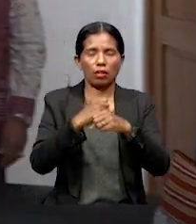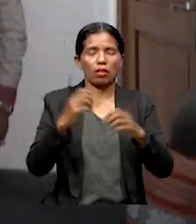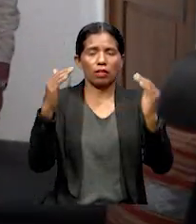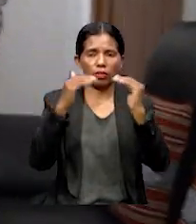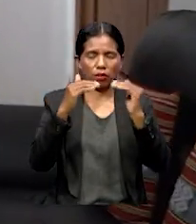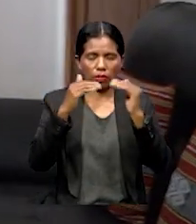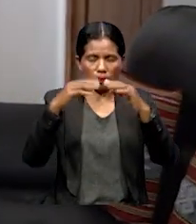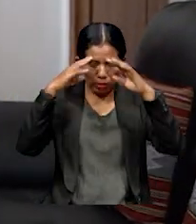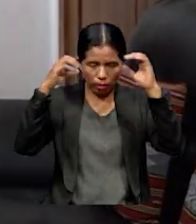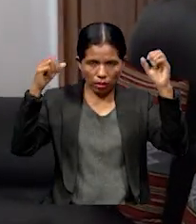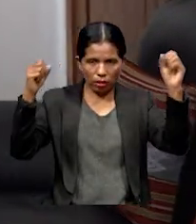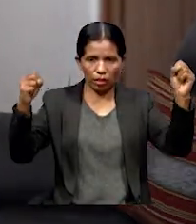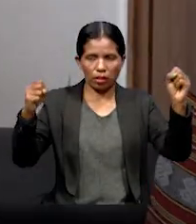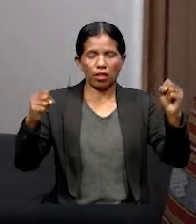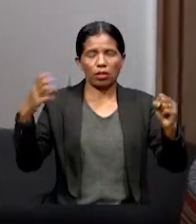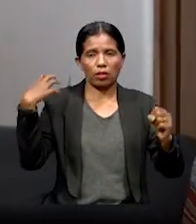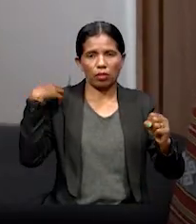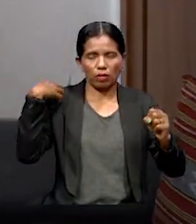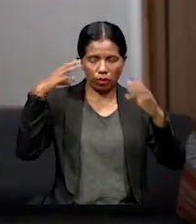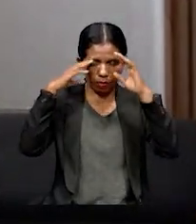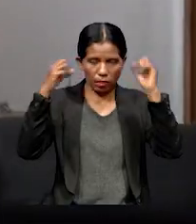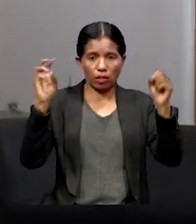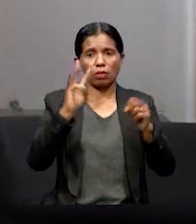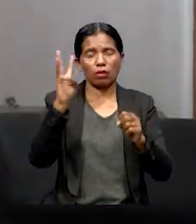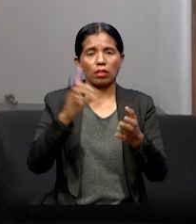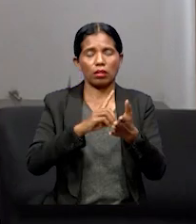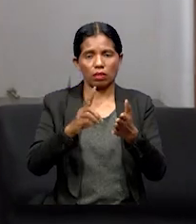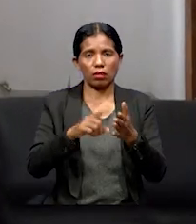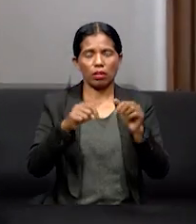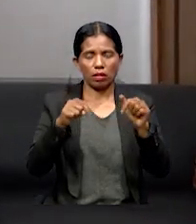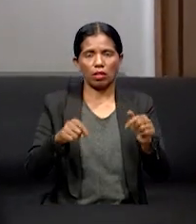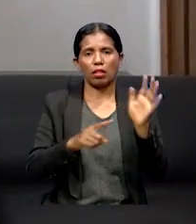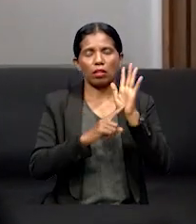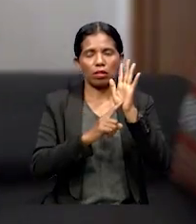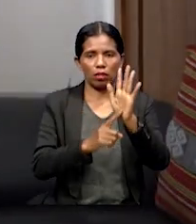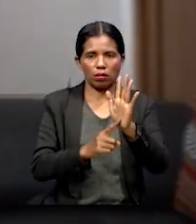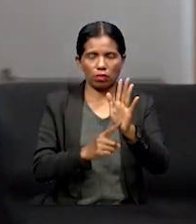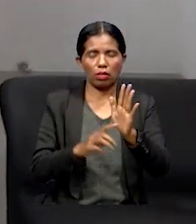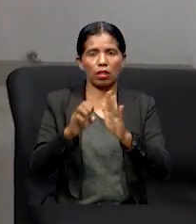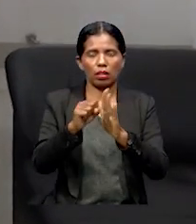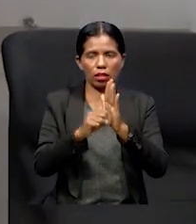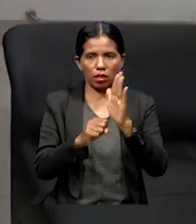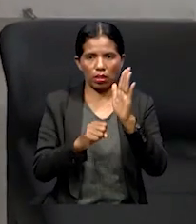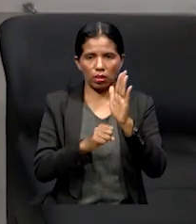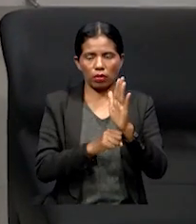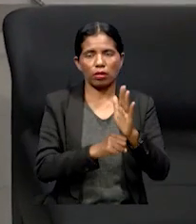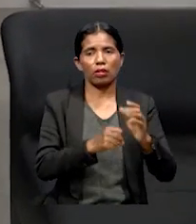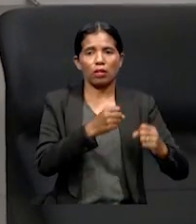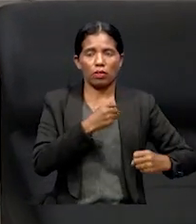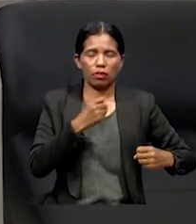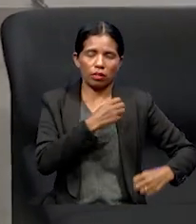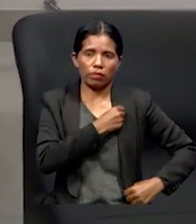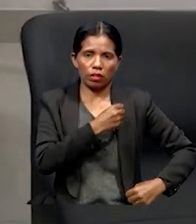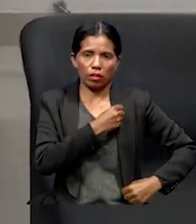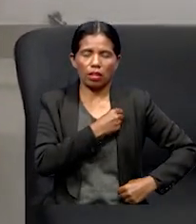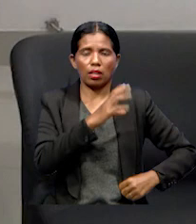da República e a Palácio Presidencial Quartané, onde atualiza com a implementação Estatuto Força Armada, nebe aprova